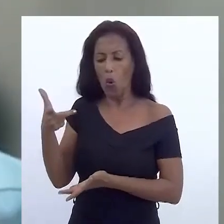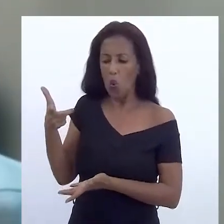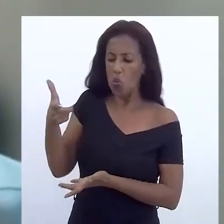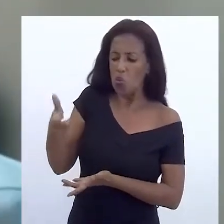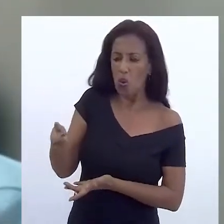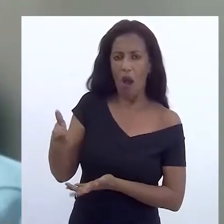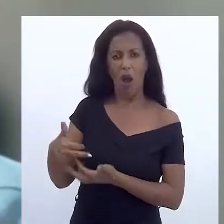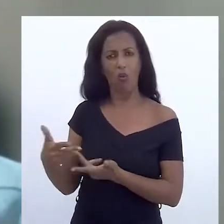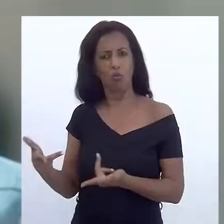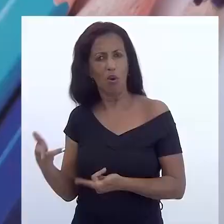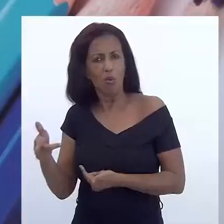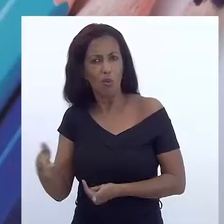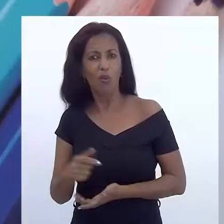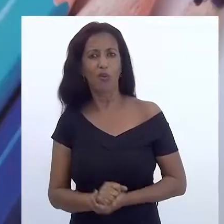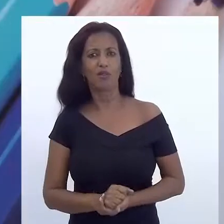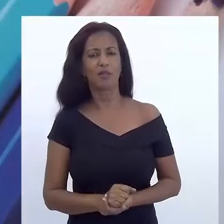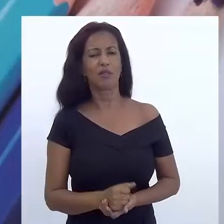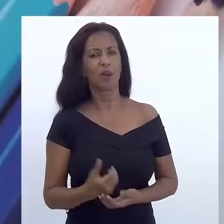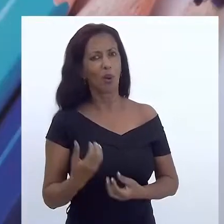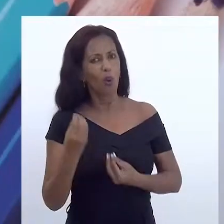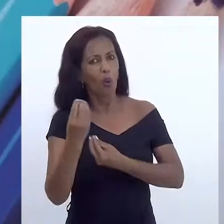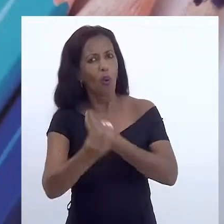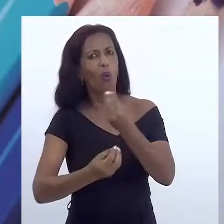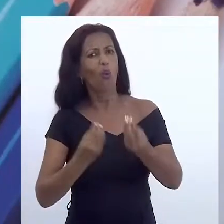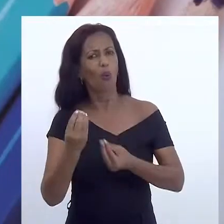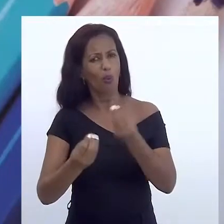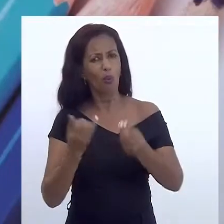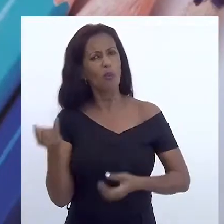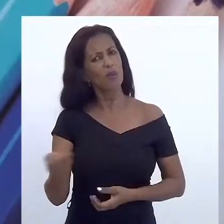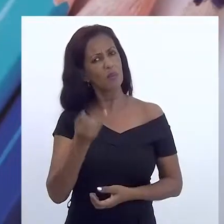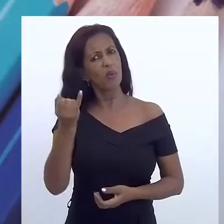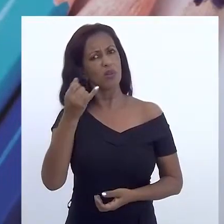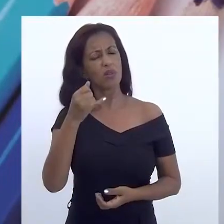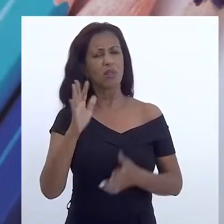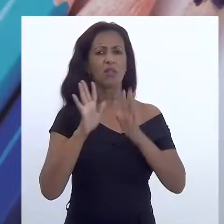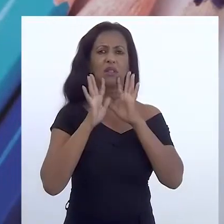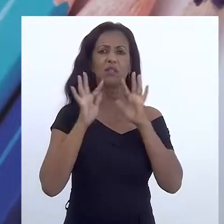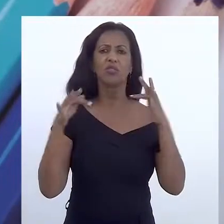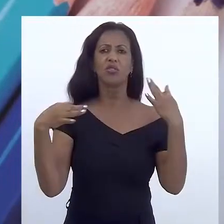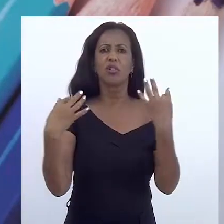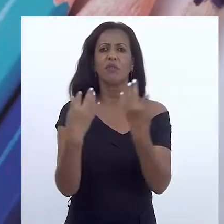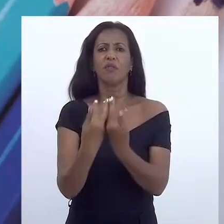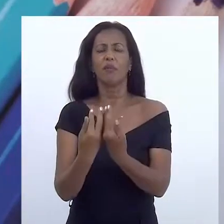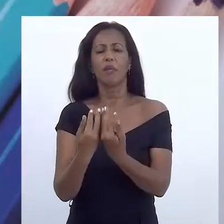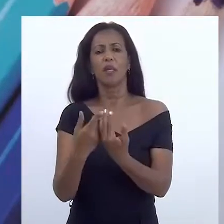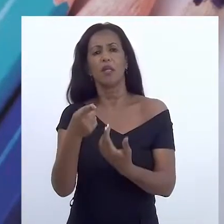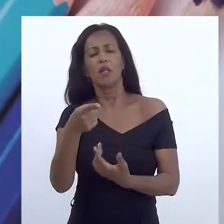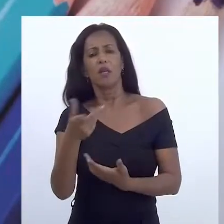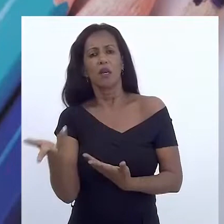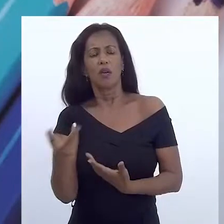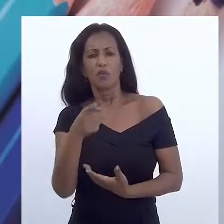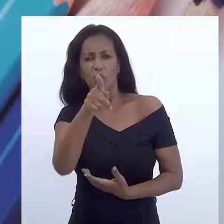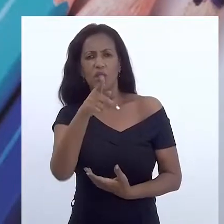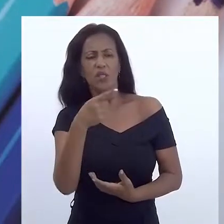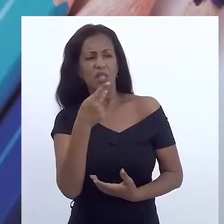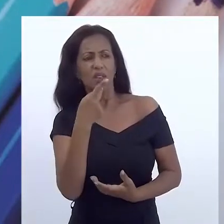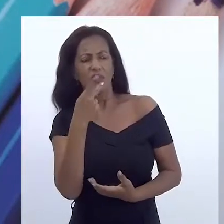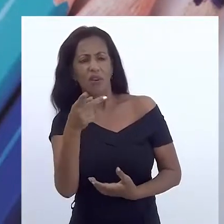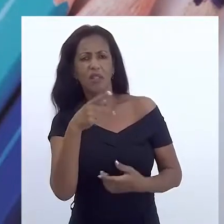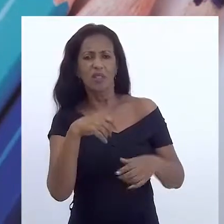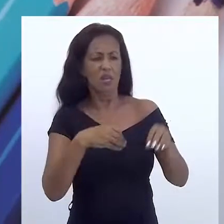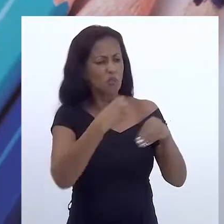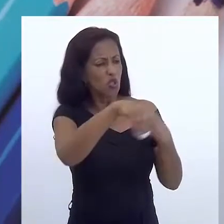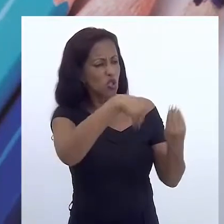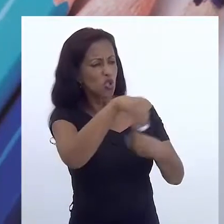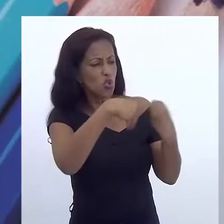injetava alguma coisa. E como é importante os pais, às vezes os pais, você falou, né, que fazia várias misturas, e aí os pais